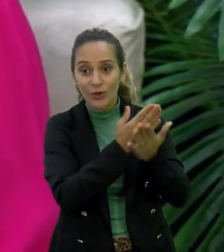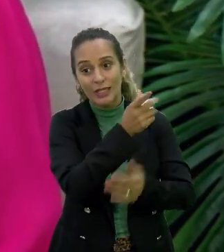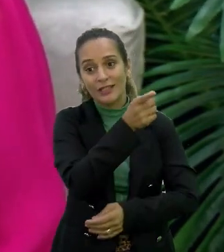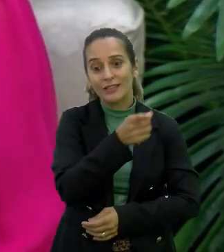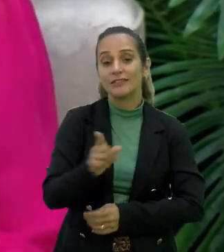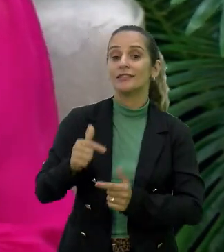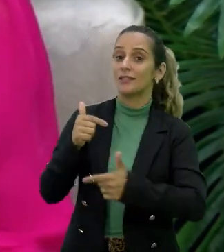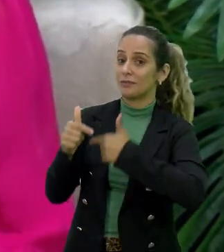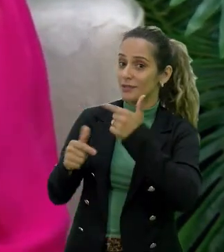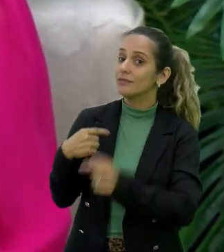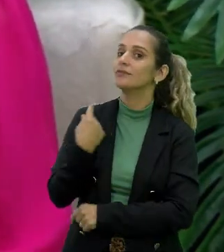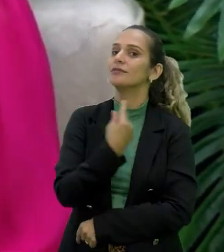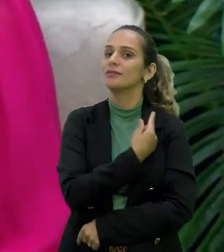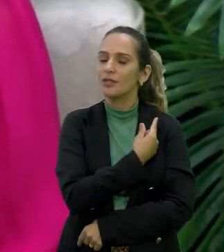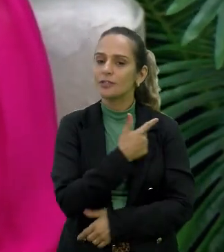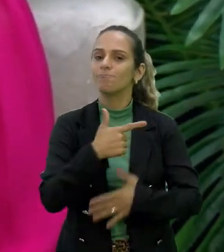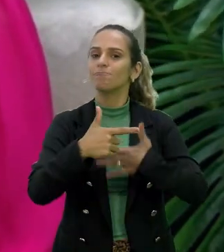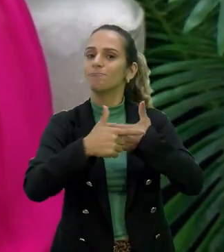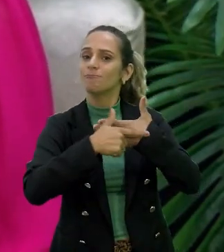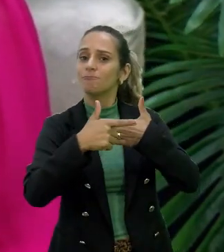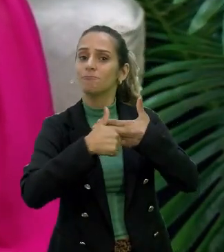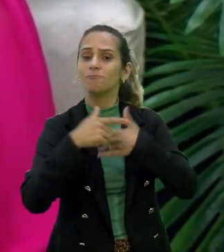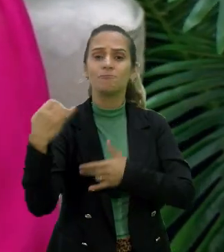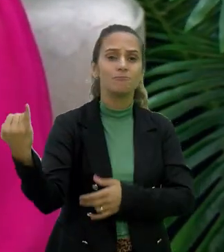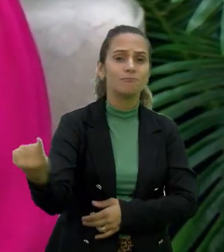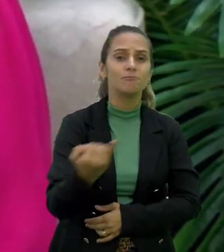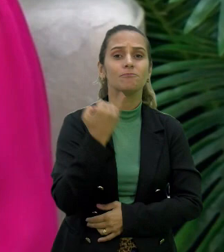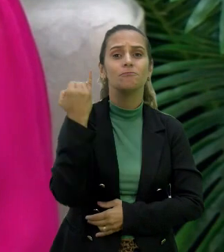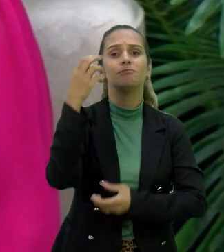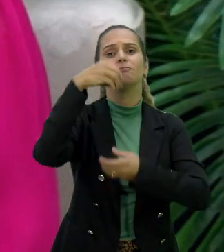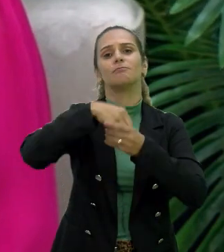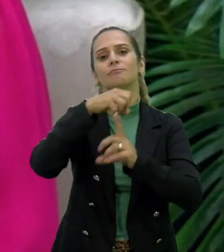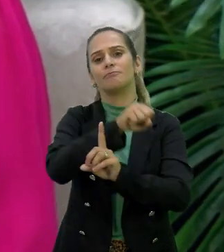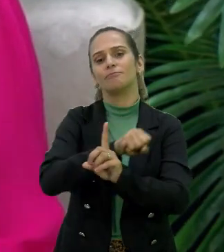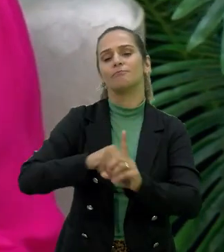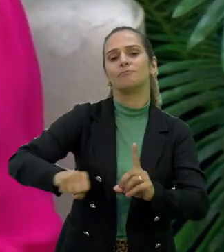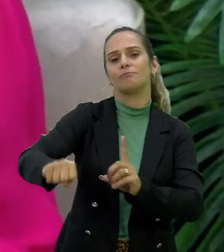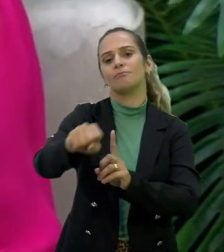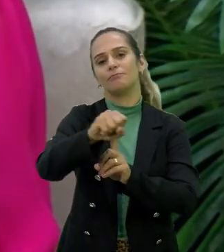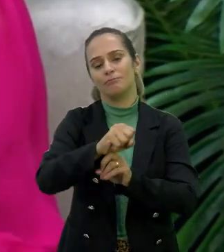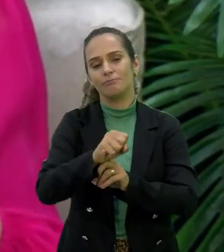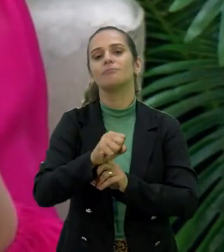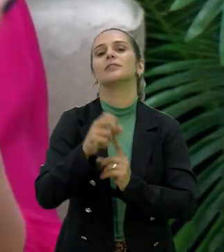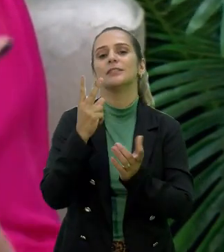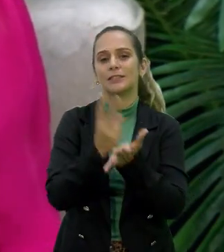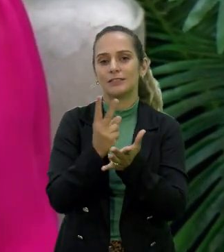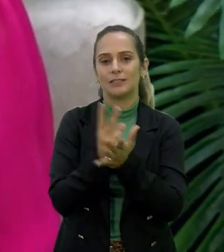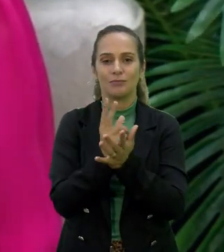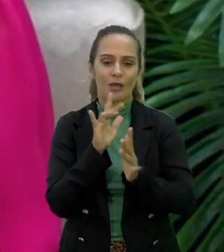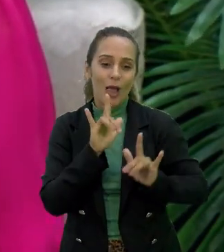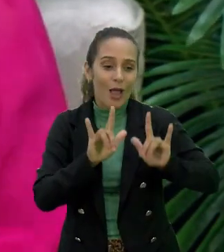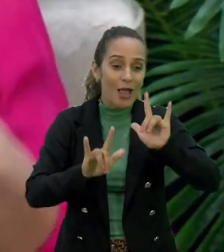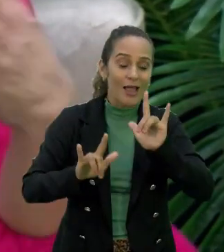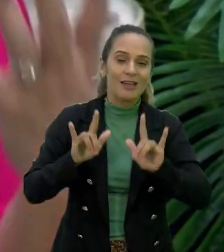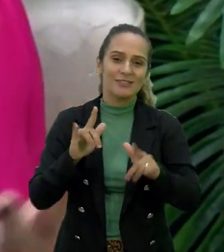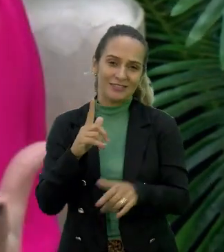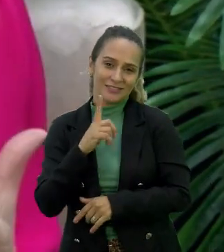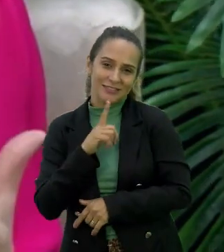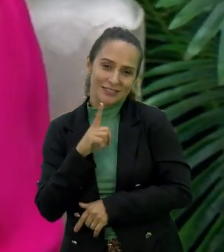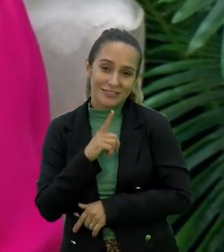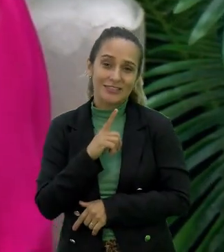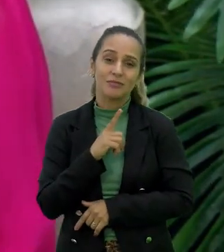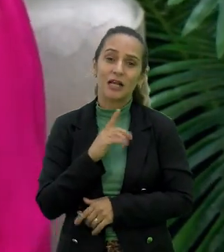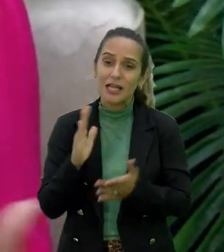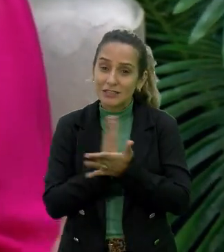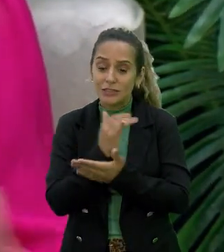indo trabalhar então nós mulheres temos um papel fundamental na sociedade a gente além de tudo a gente tem sempre amor pelos filhos a gente pode estar